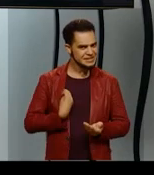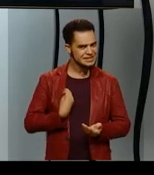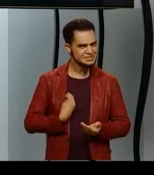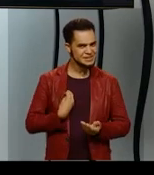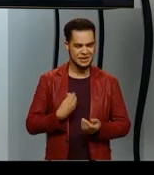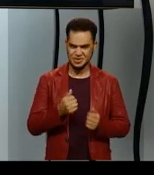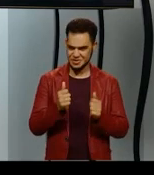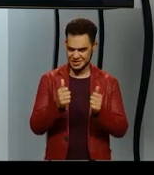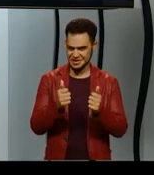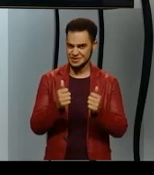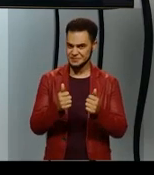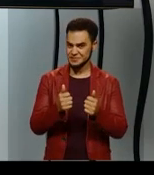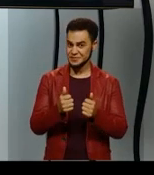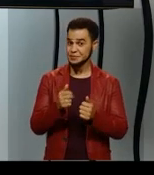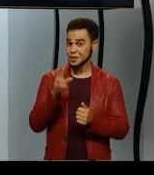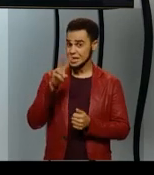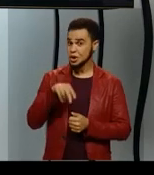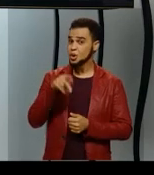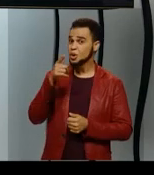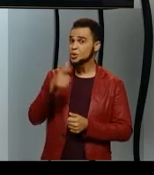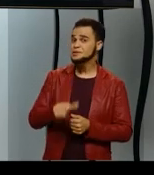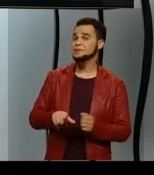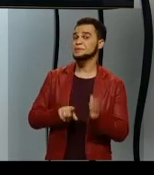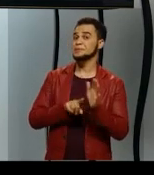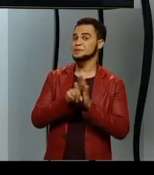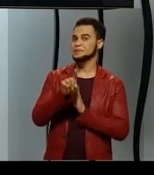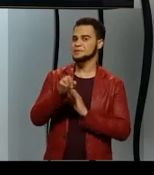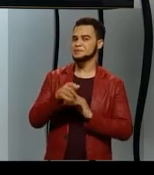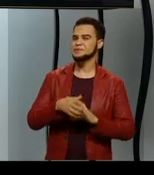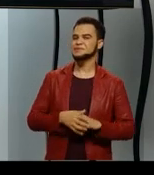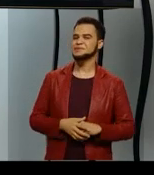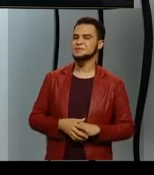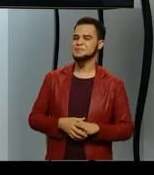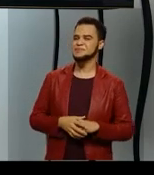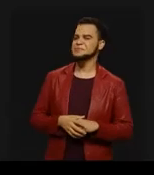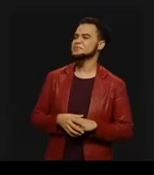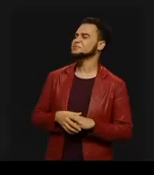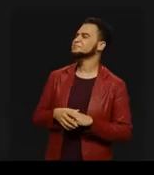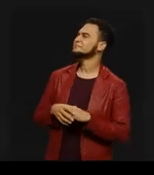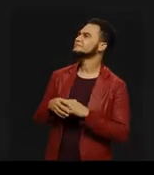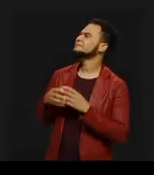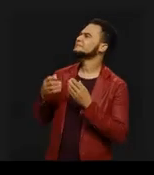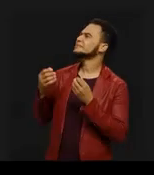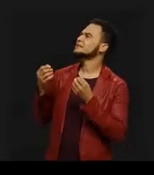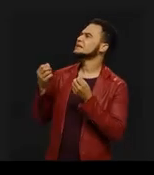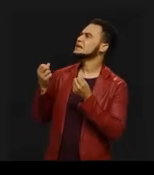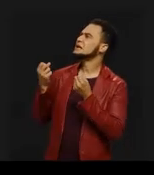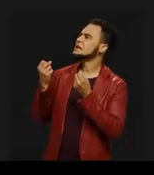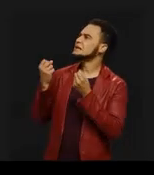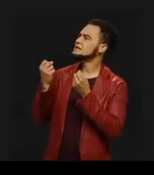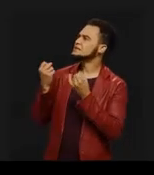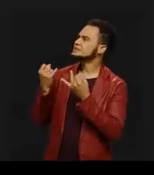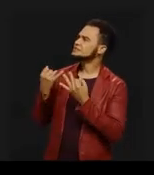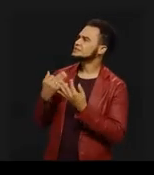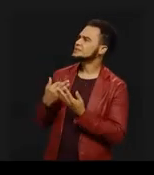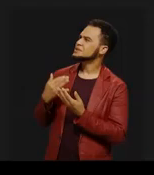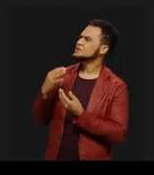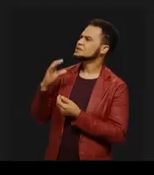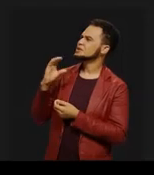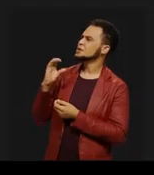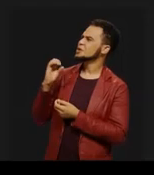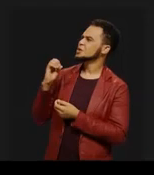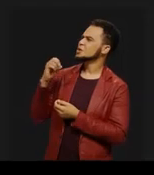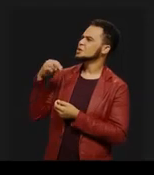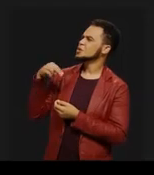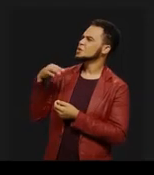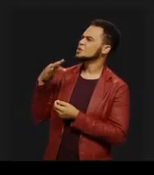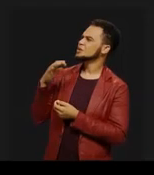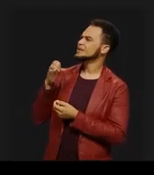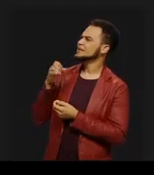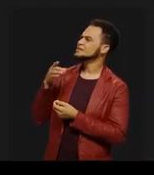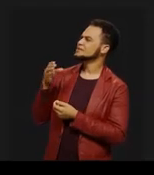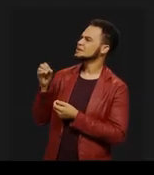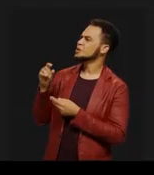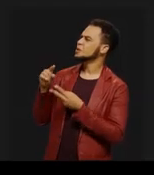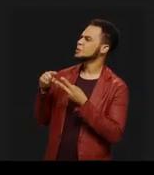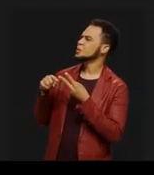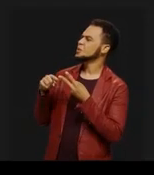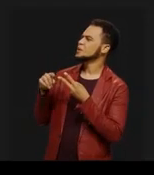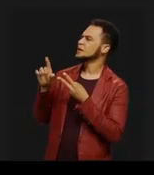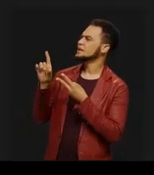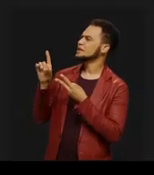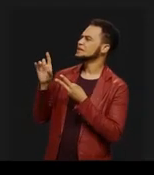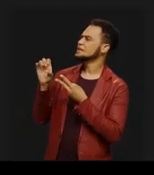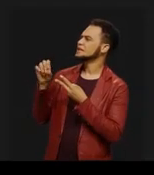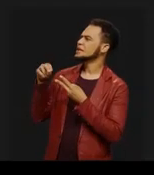Nós vamos ler agora a próxima pergunta. Explique conotação e denotação. Então, vamos